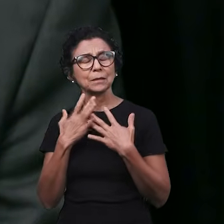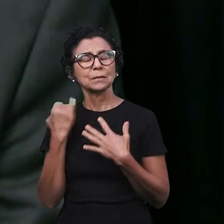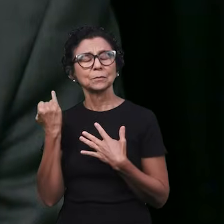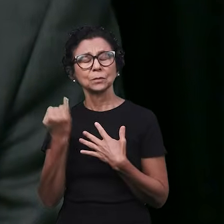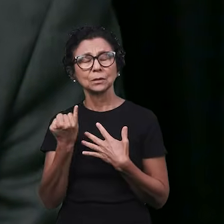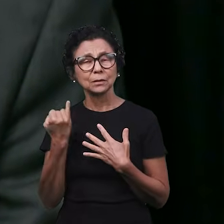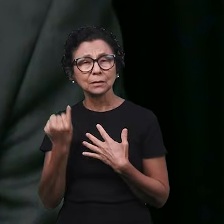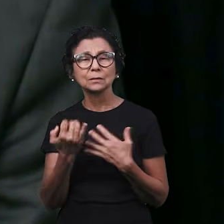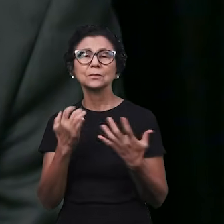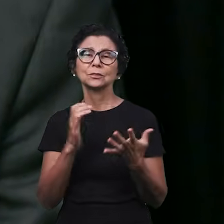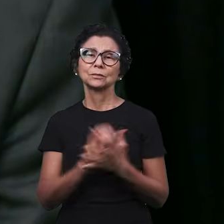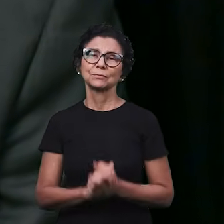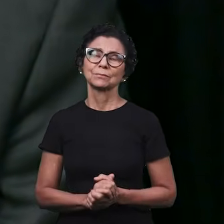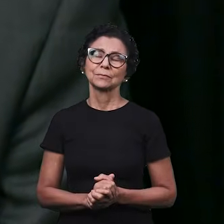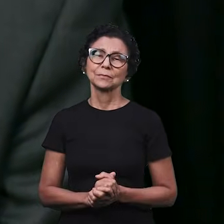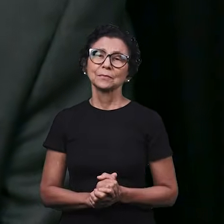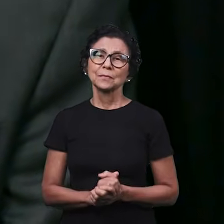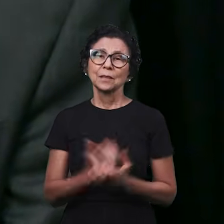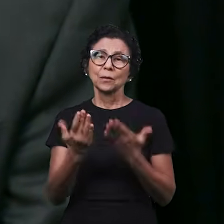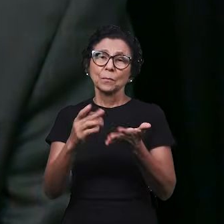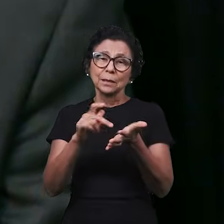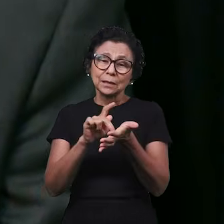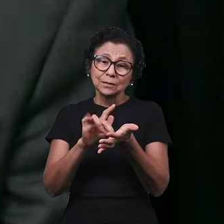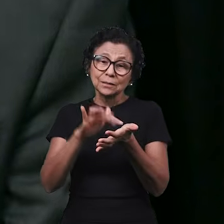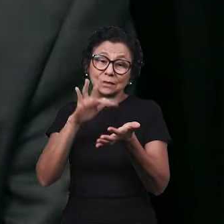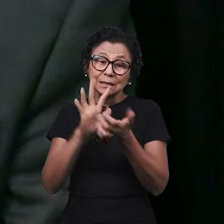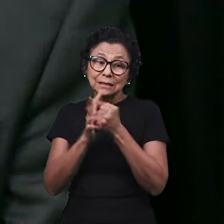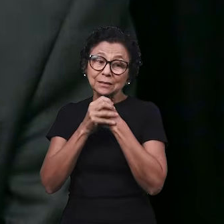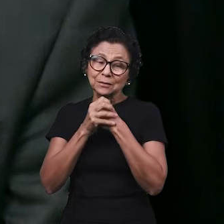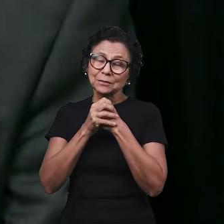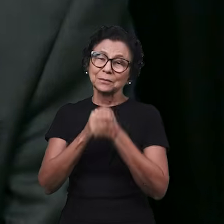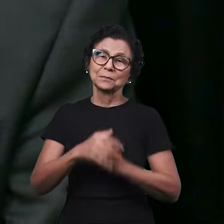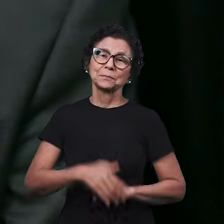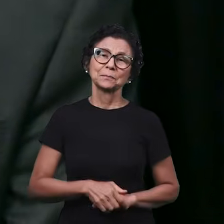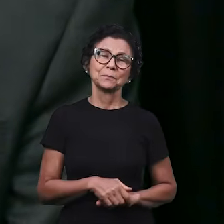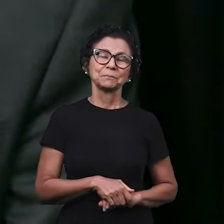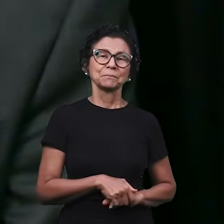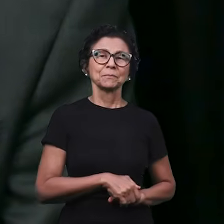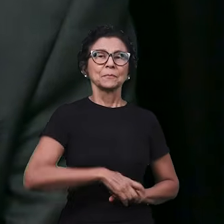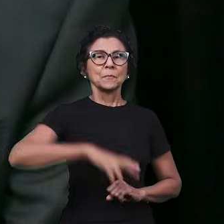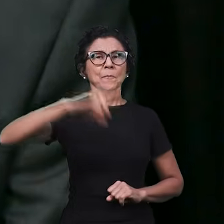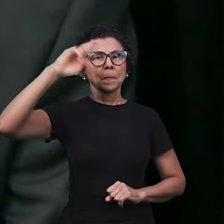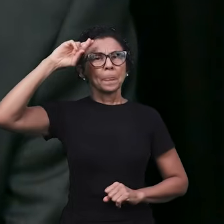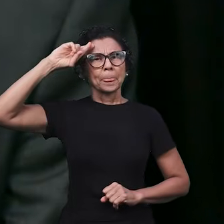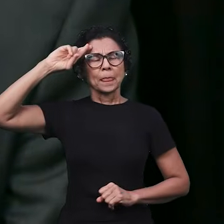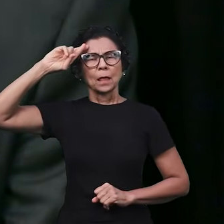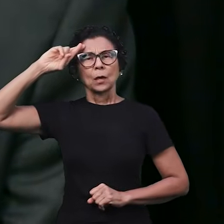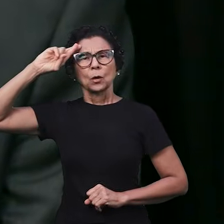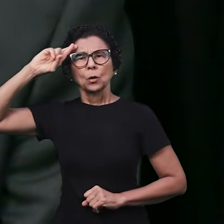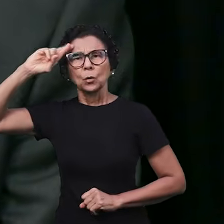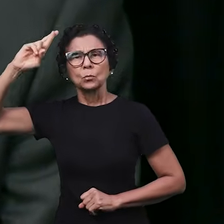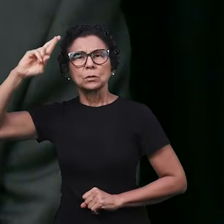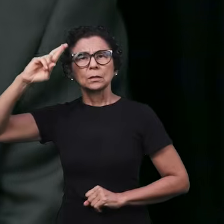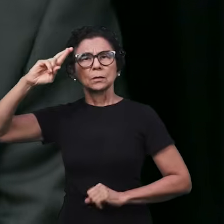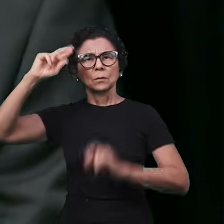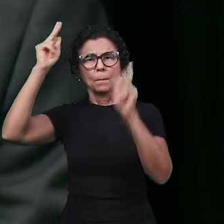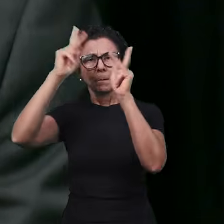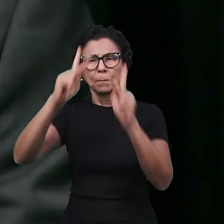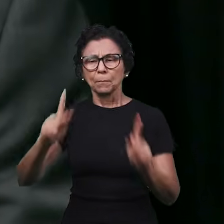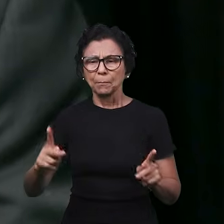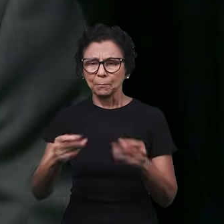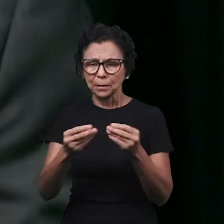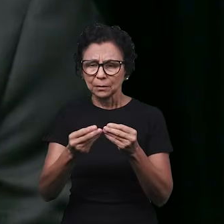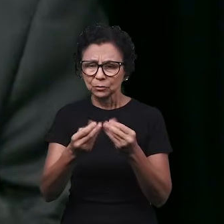seu tesouro, Ele é a sua vida. Glória a Deus. Então, a bênção apostólica está falando disso. O Senhor sobre ti levante o seu rosto e te